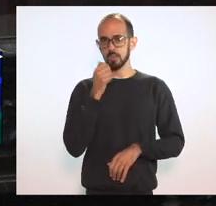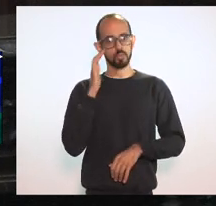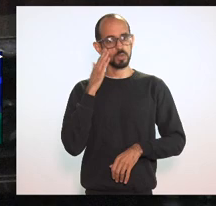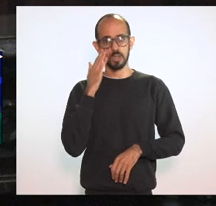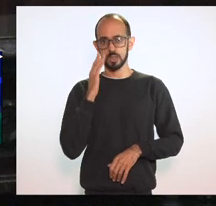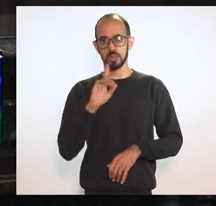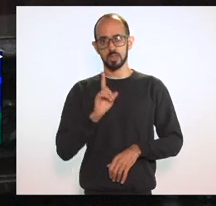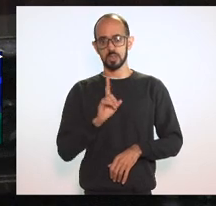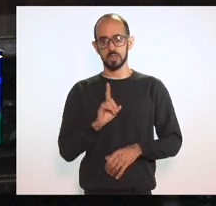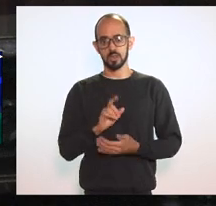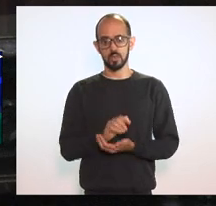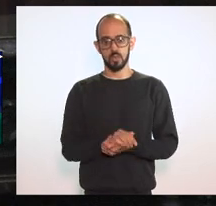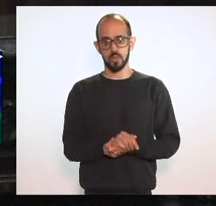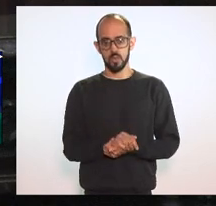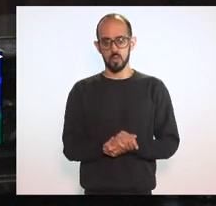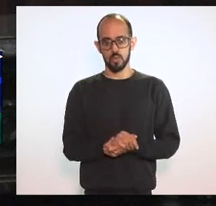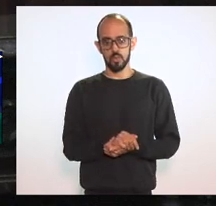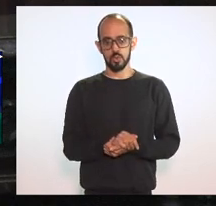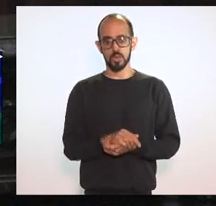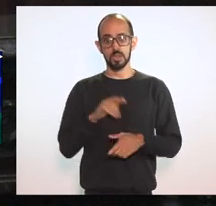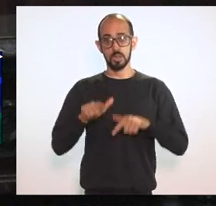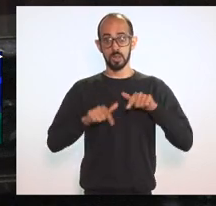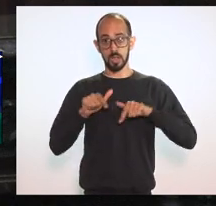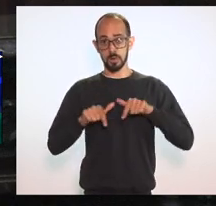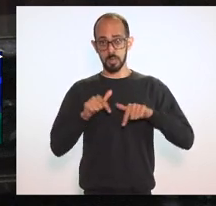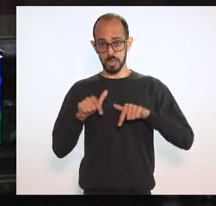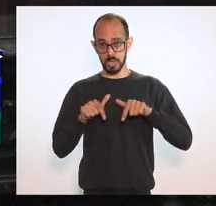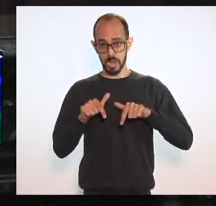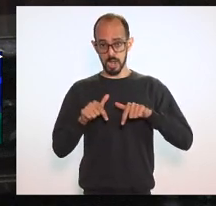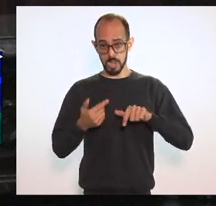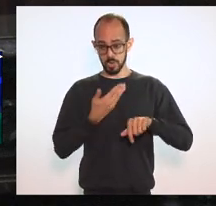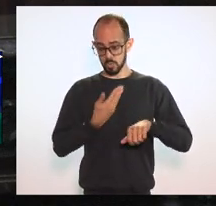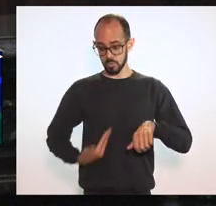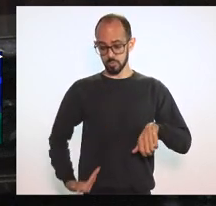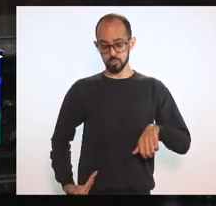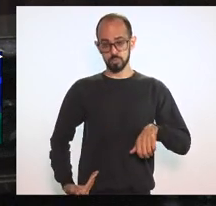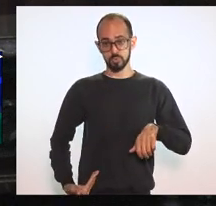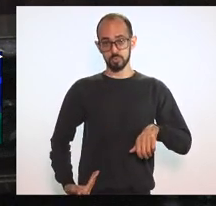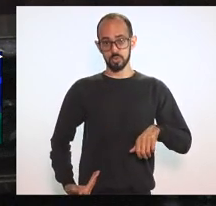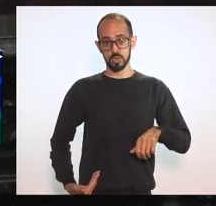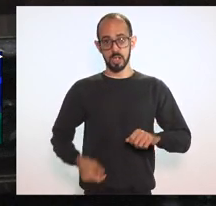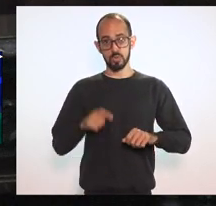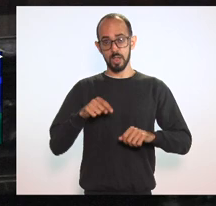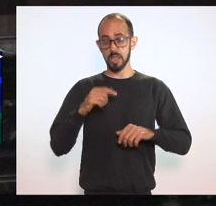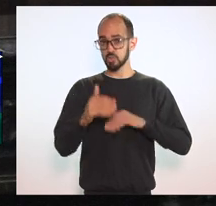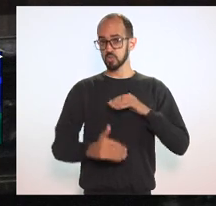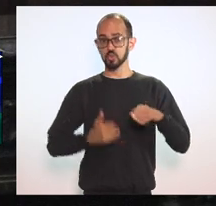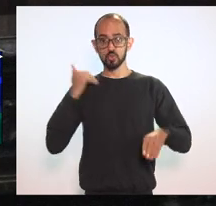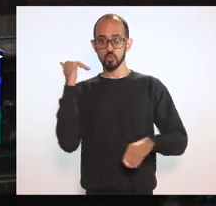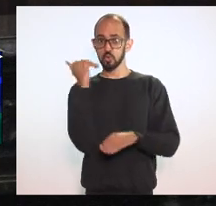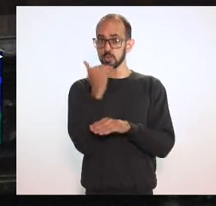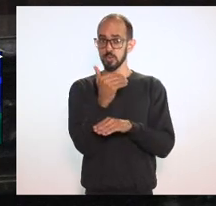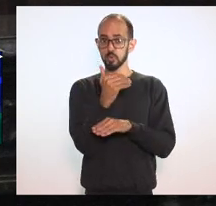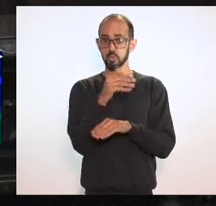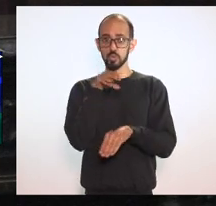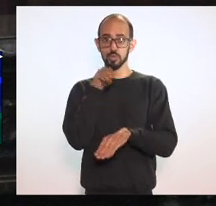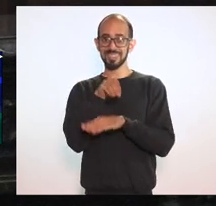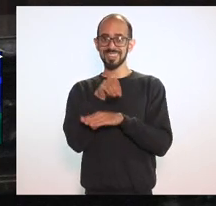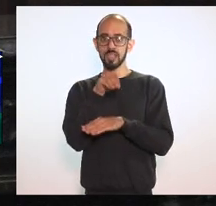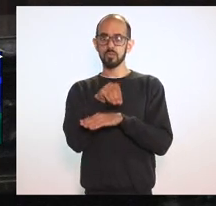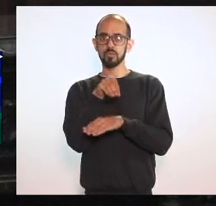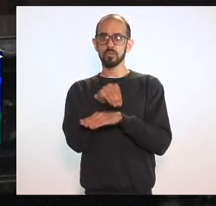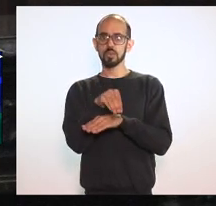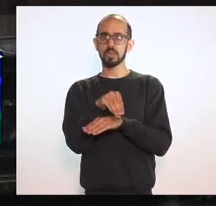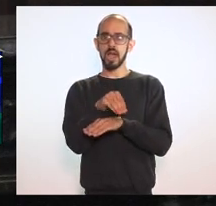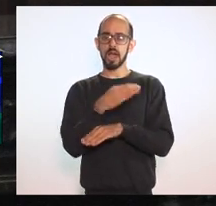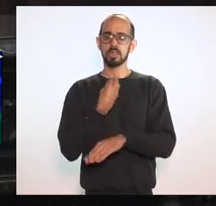que servir como nós servimos na vida pública significa sobretudo defender a vida EA